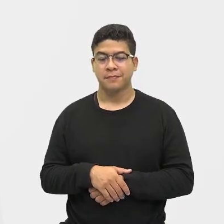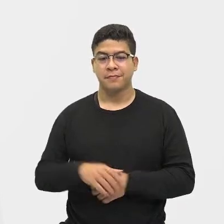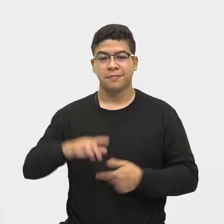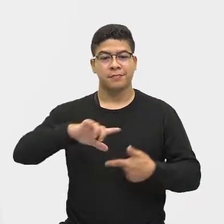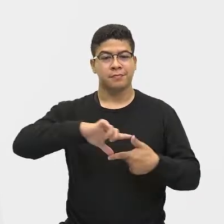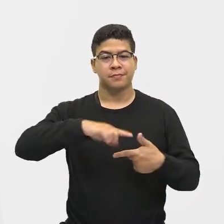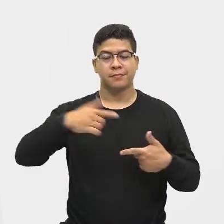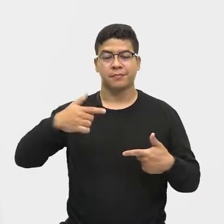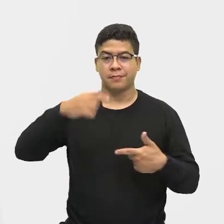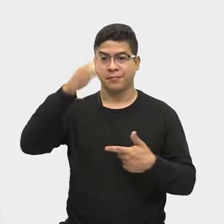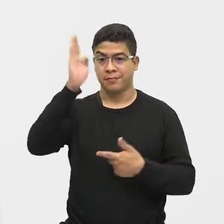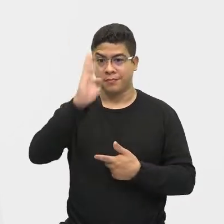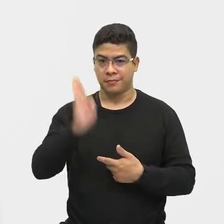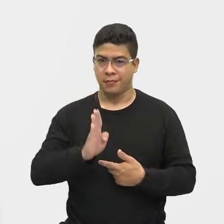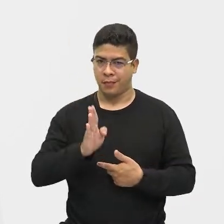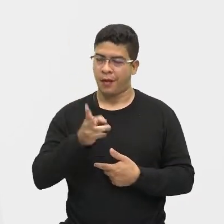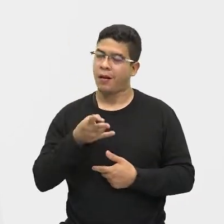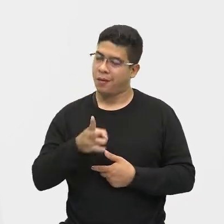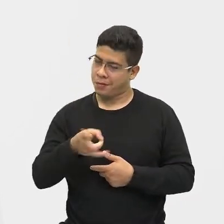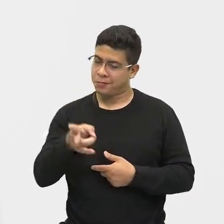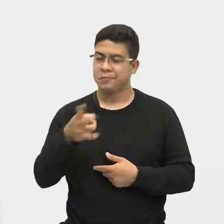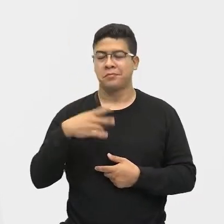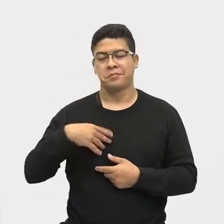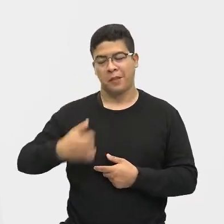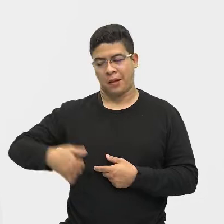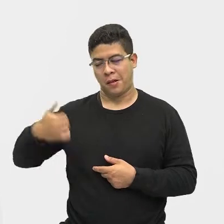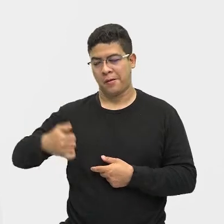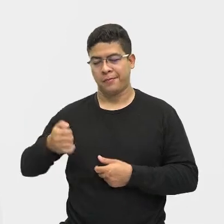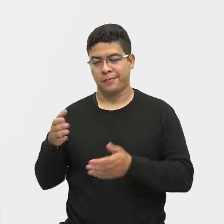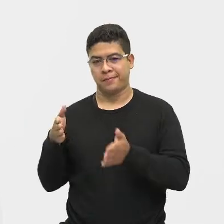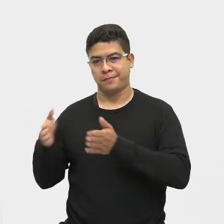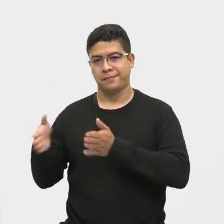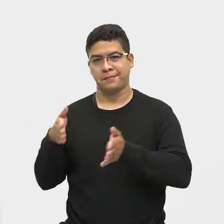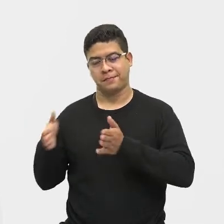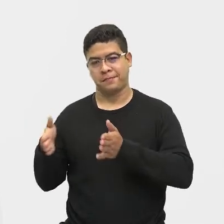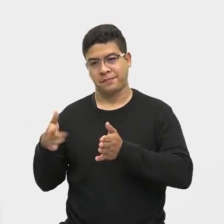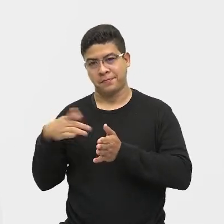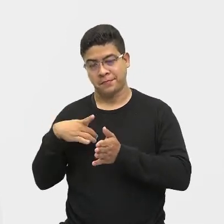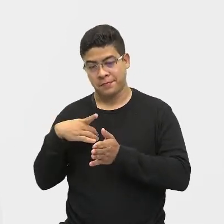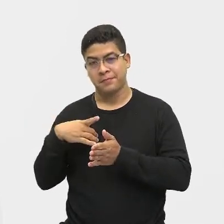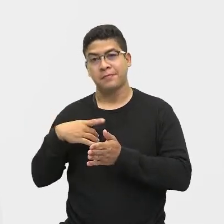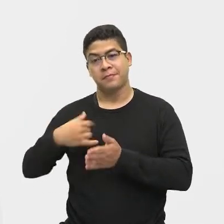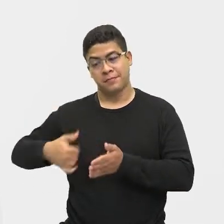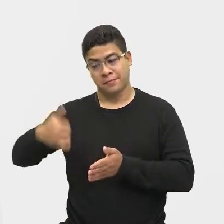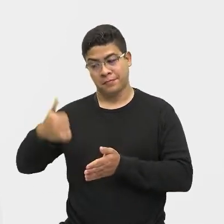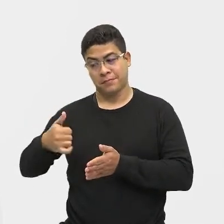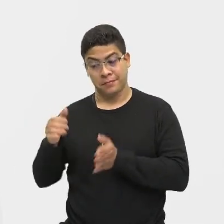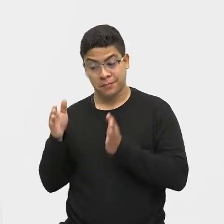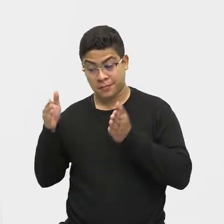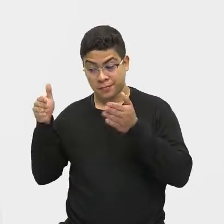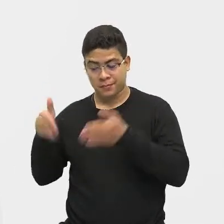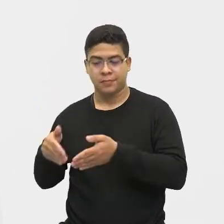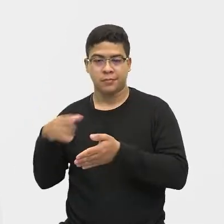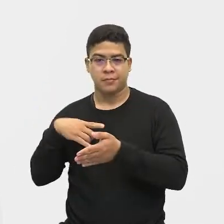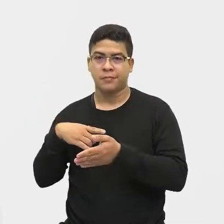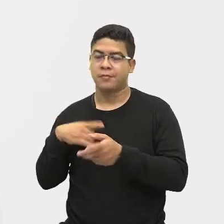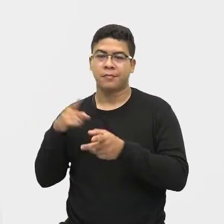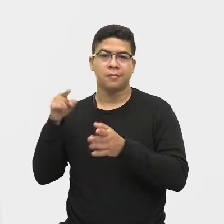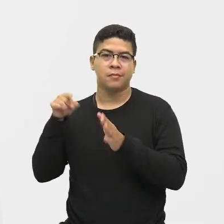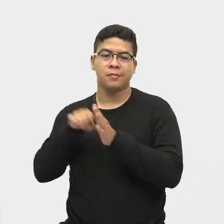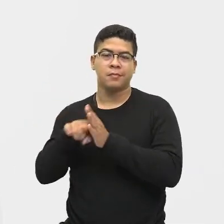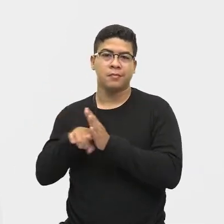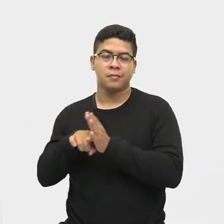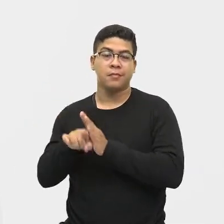Modernismo no Brasil, né? A gente continua falando deste movimento, na primeira fase, especificamente trabalhando